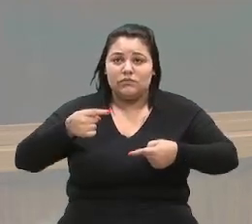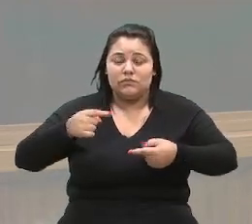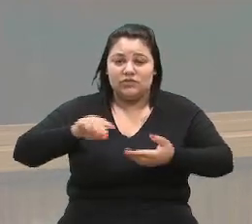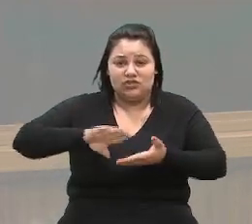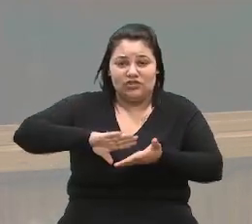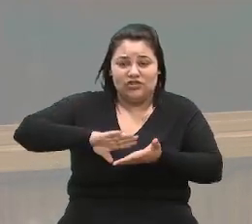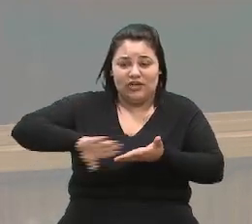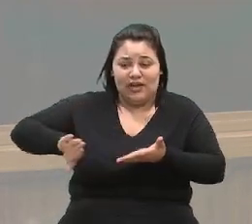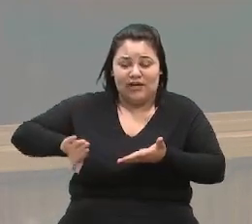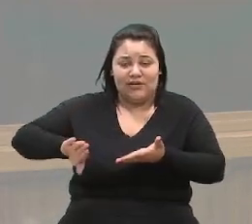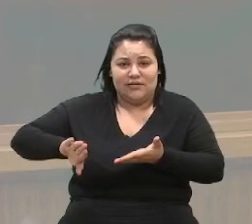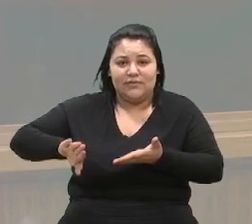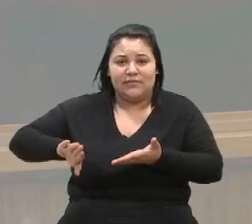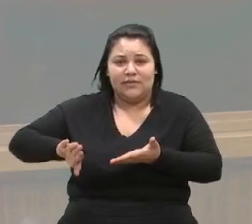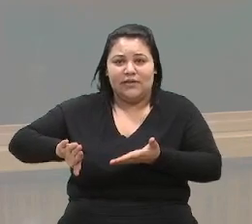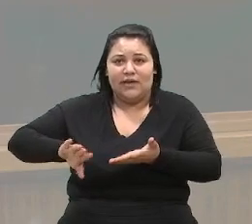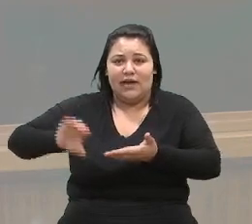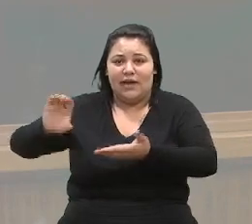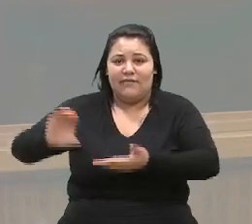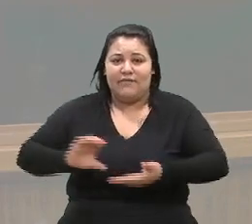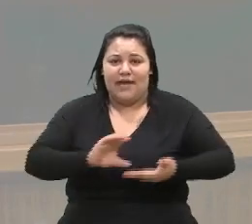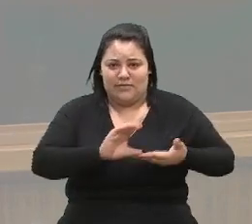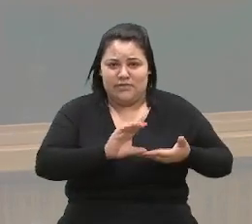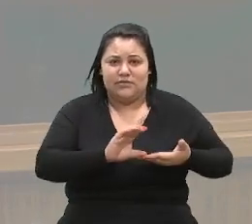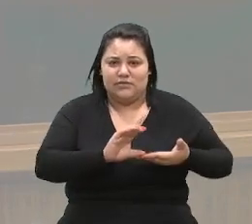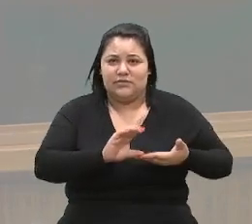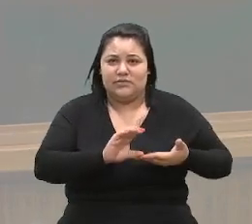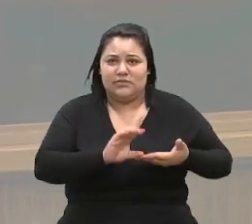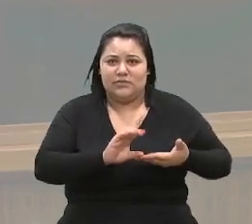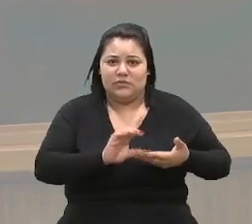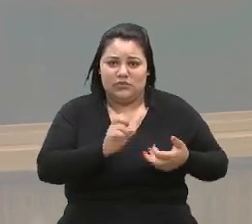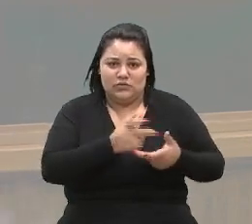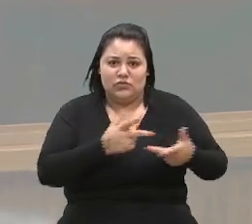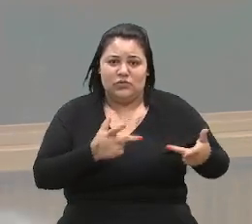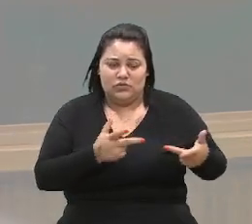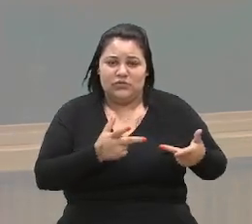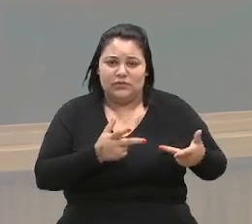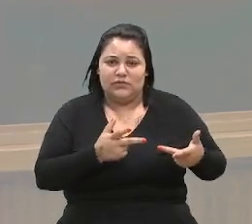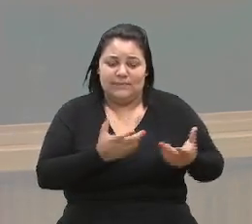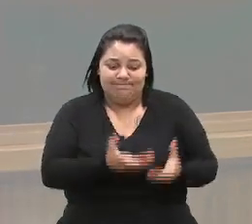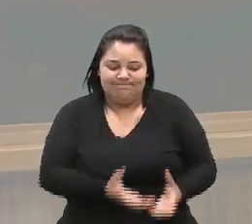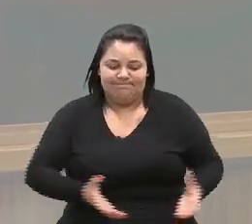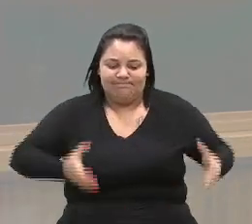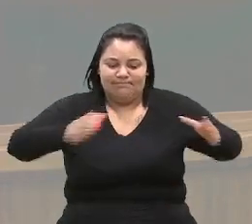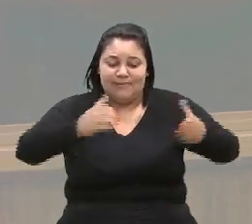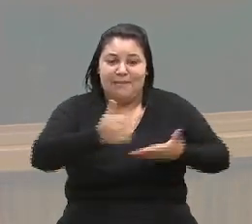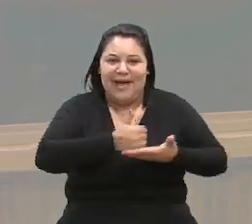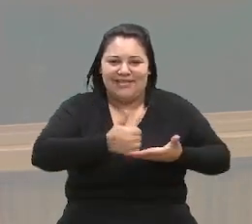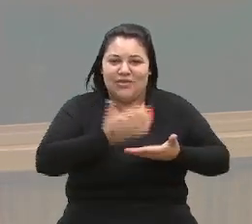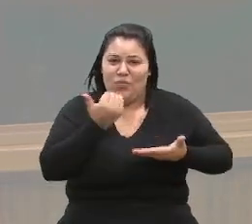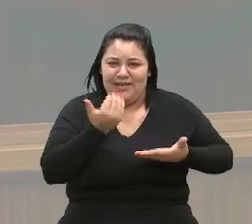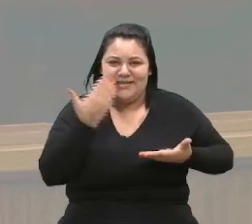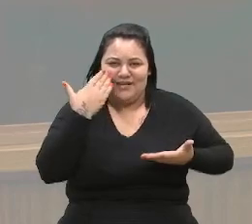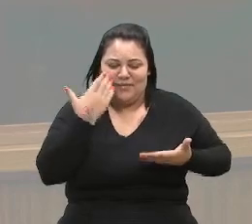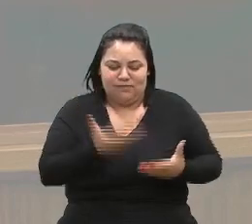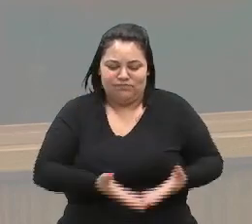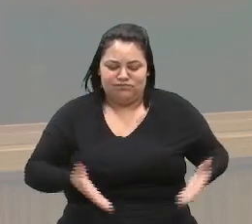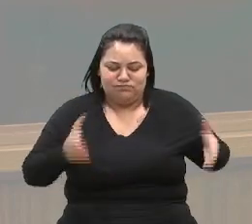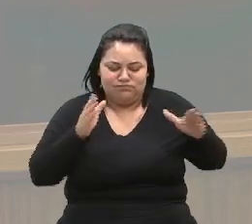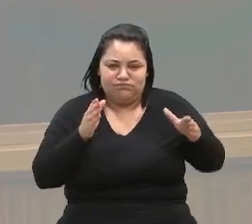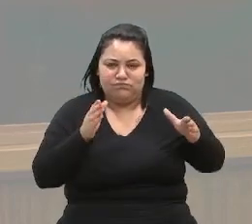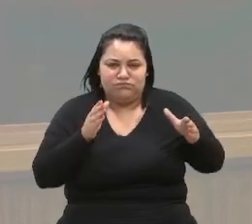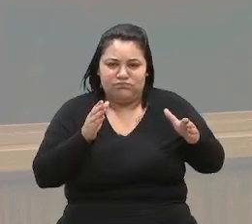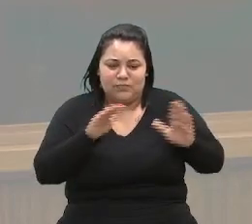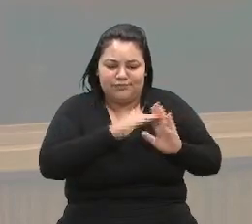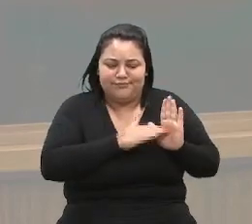de incentivos, né, nos itens da cesta básica, que já foi colocado aqui, itens da cesta